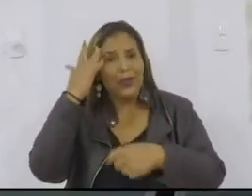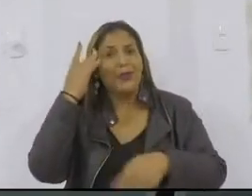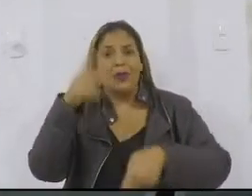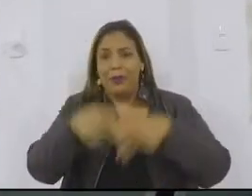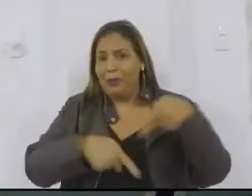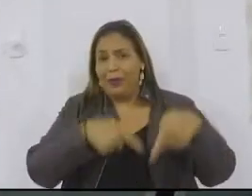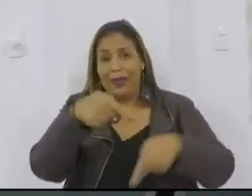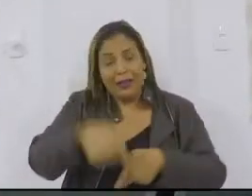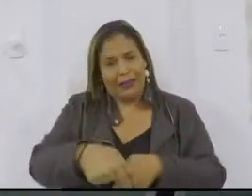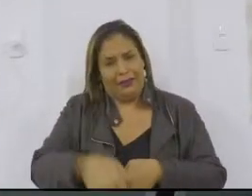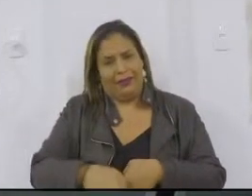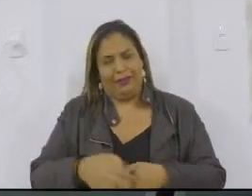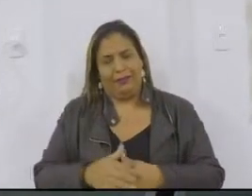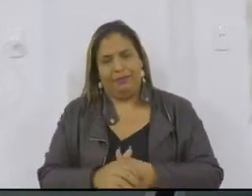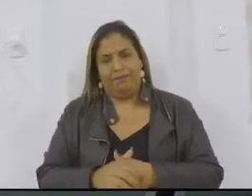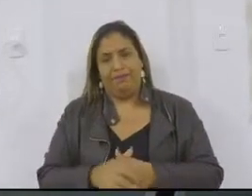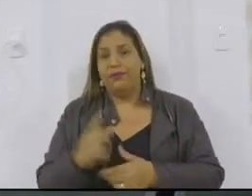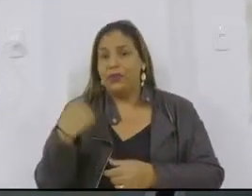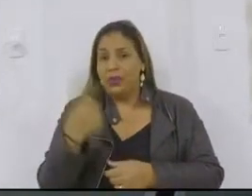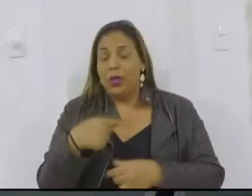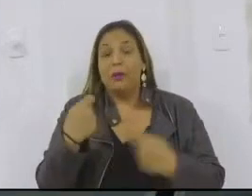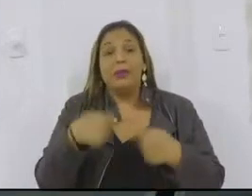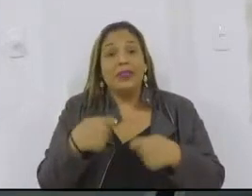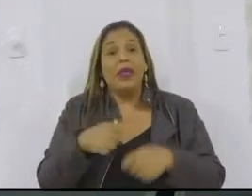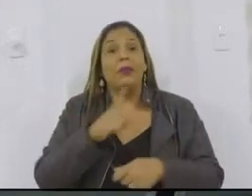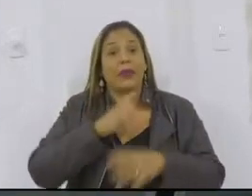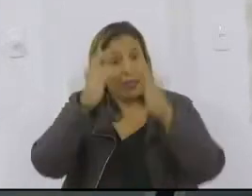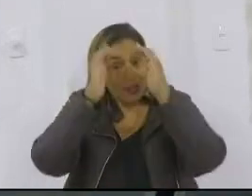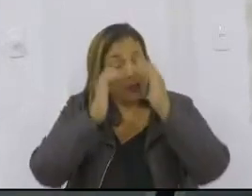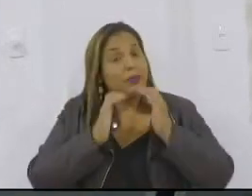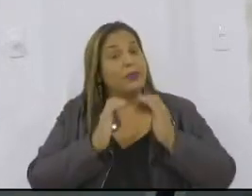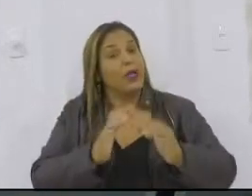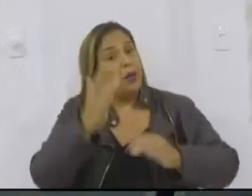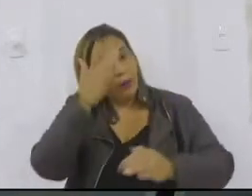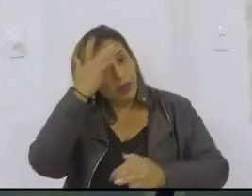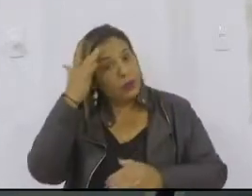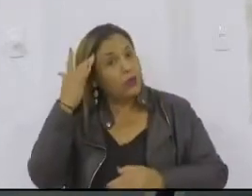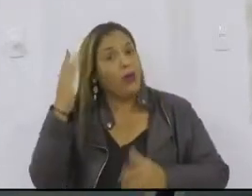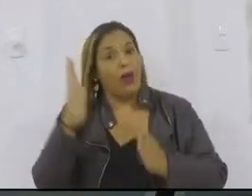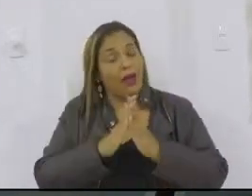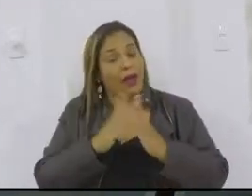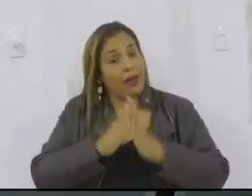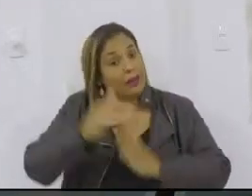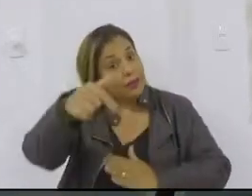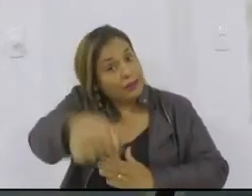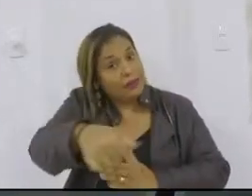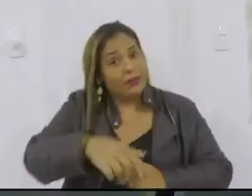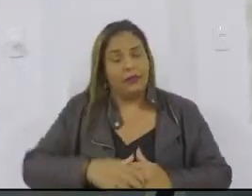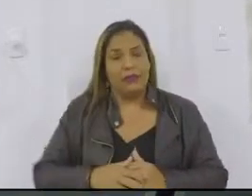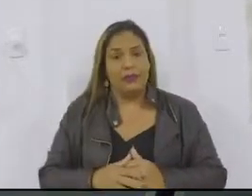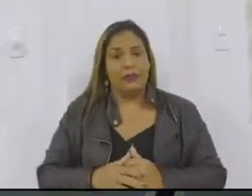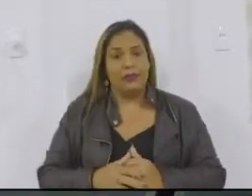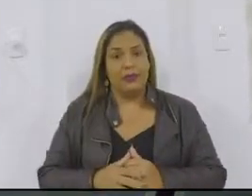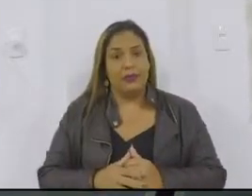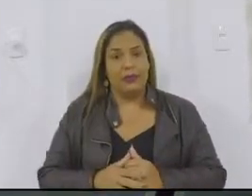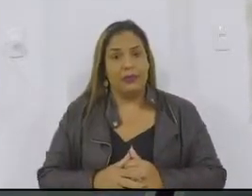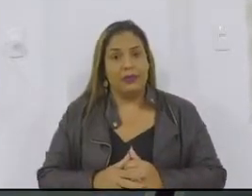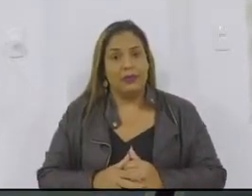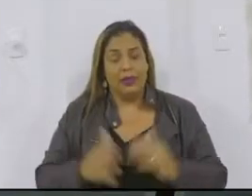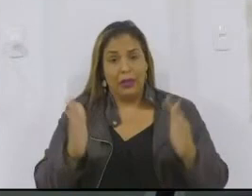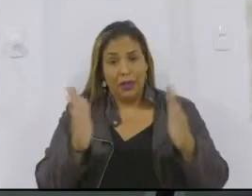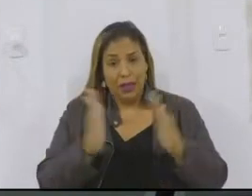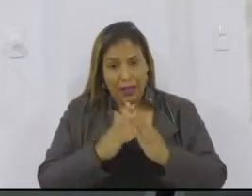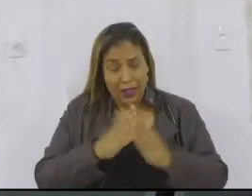município daqui. Nós temos que ter mais respeito com os nossos moradores. Os moradores aqui precisam